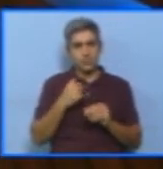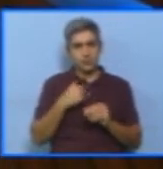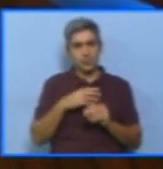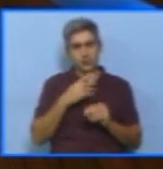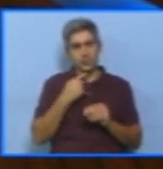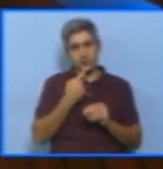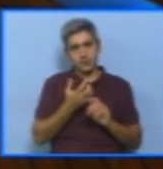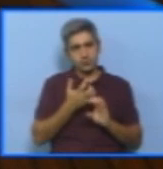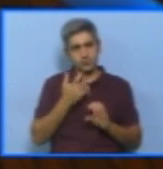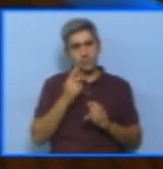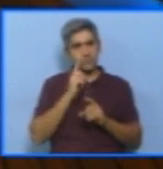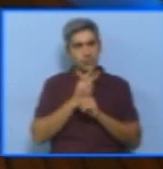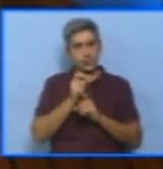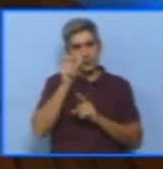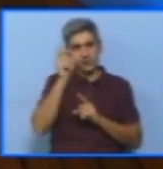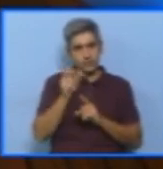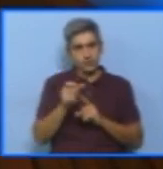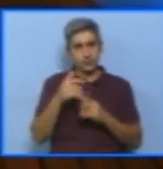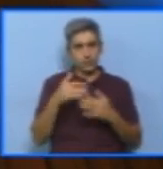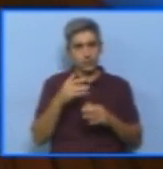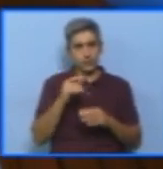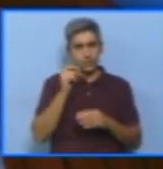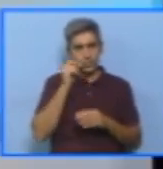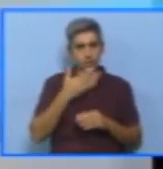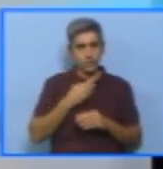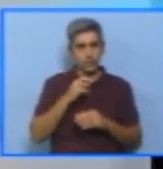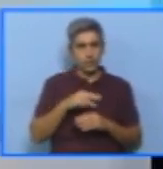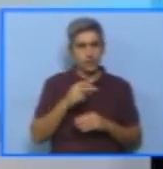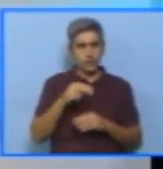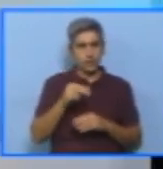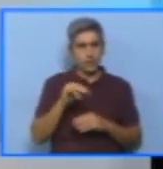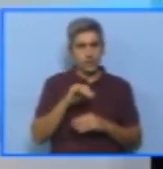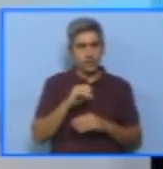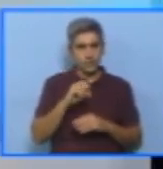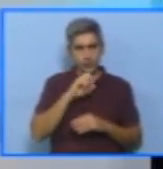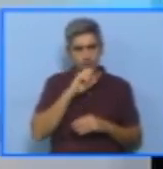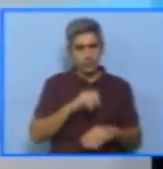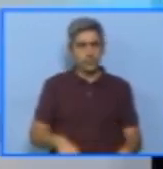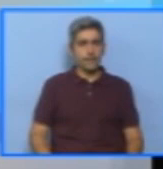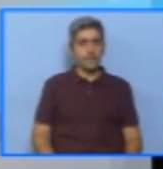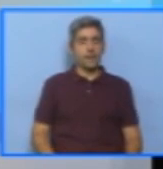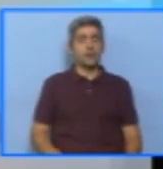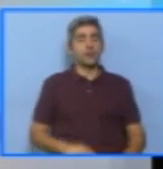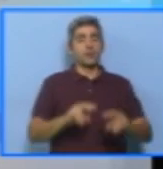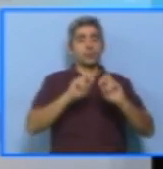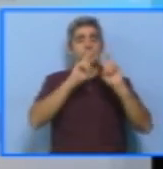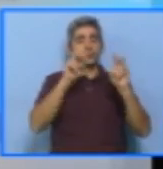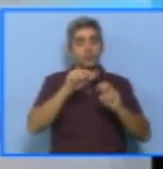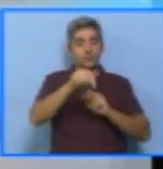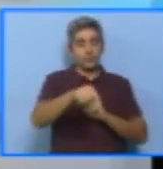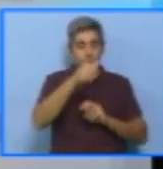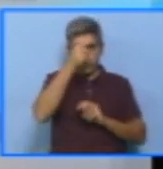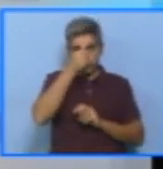reverencio a figura do Sr. Dom António. Sobre este domingo,